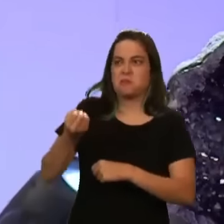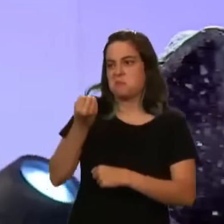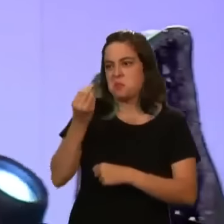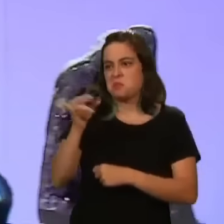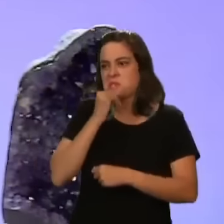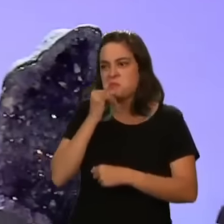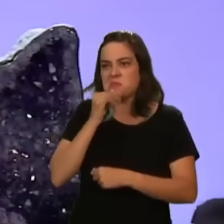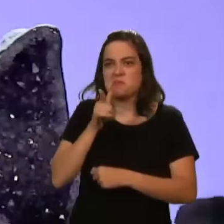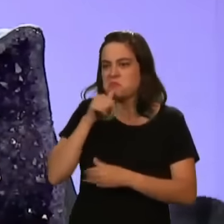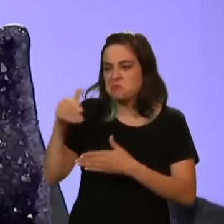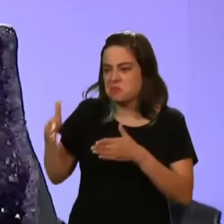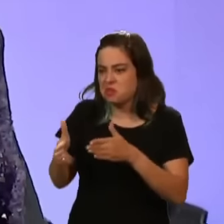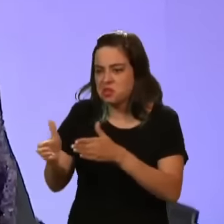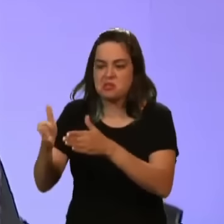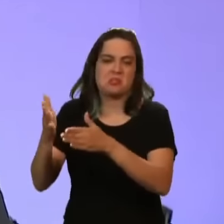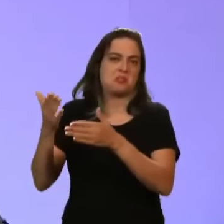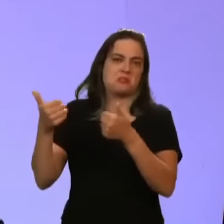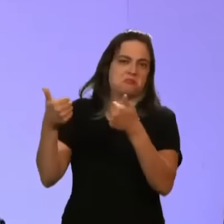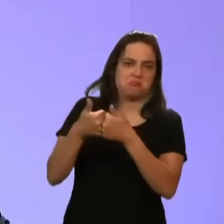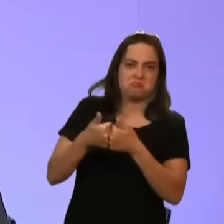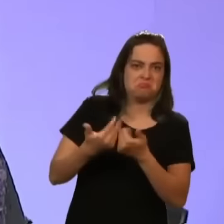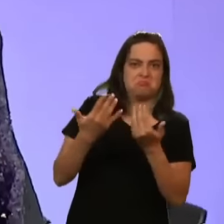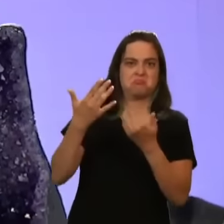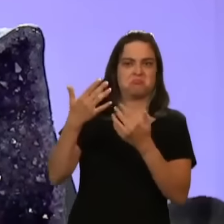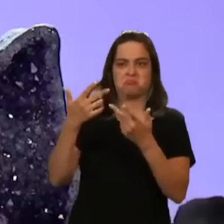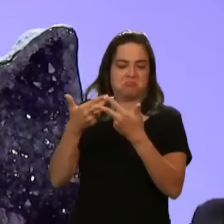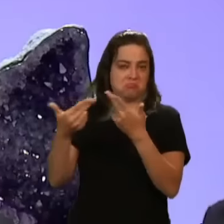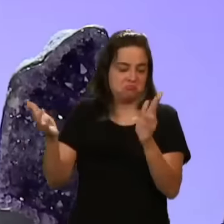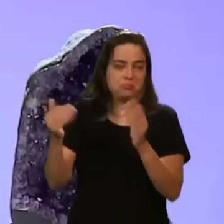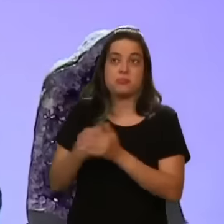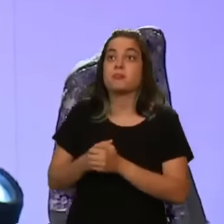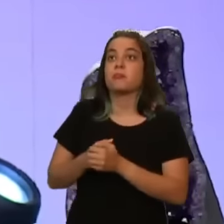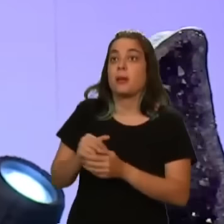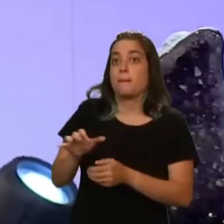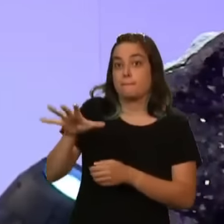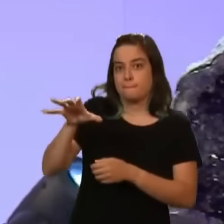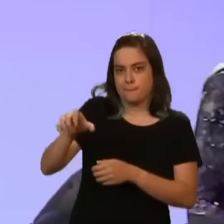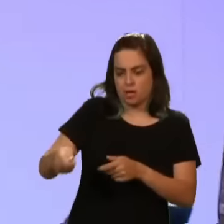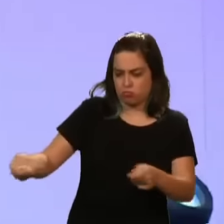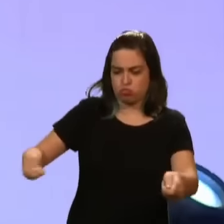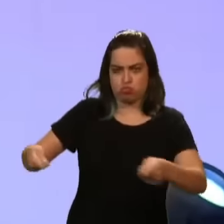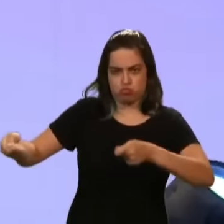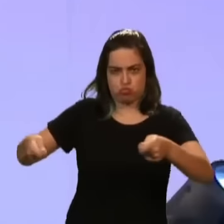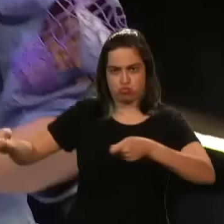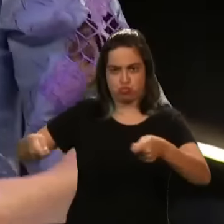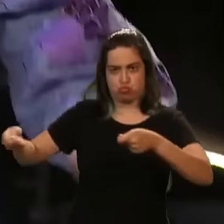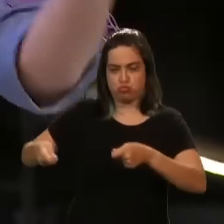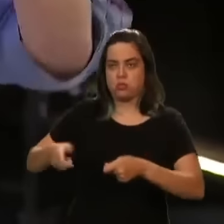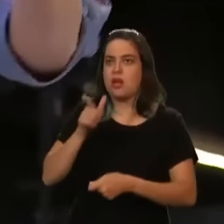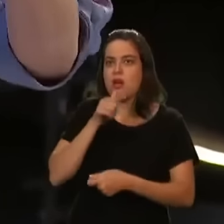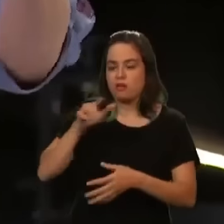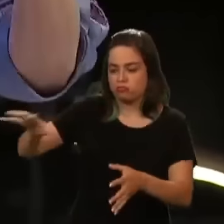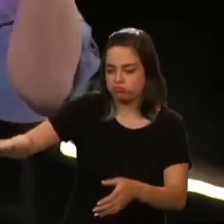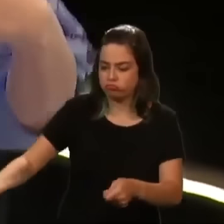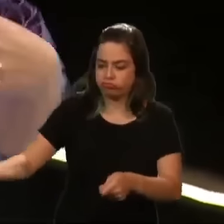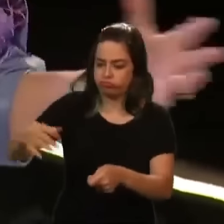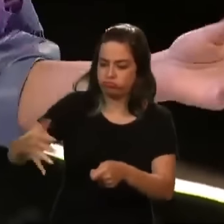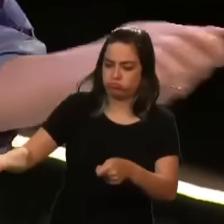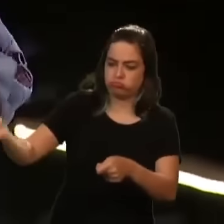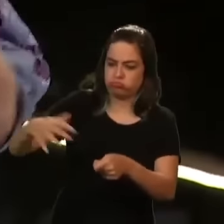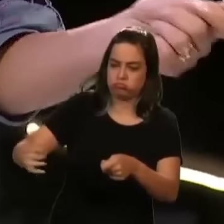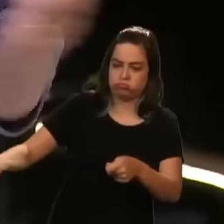naquele riacho que tem lá no seu sítio, na sua fazenda, pega uma peneira, vai para a beira da água, coloca lá